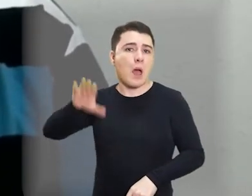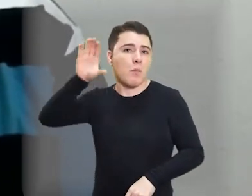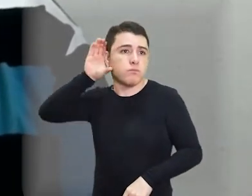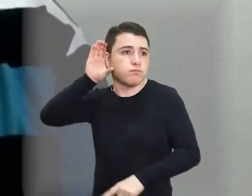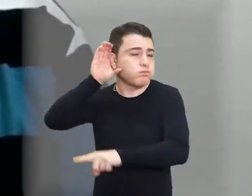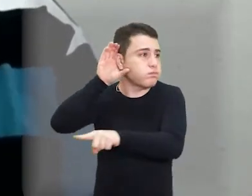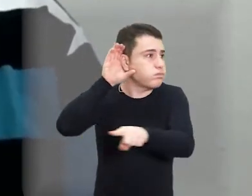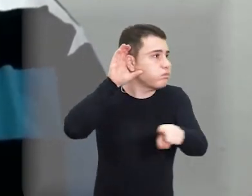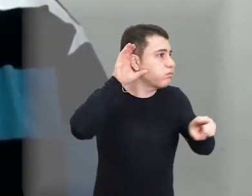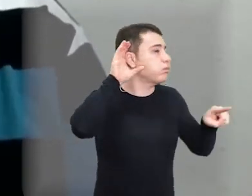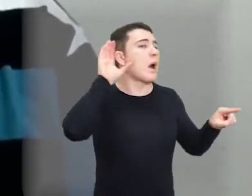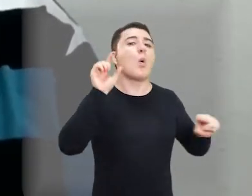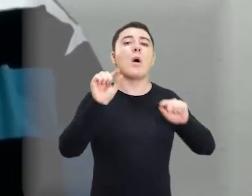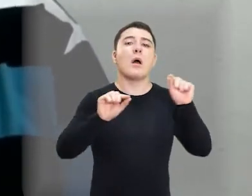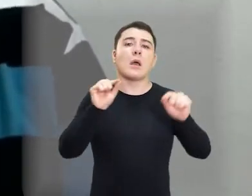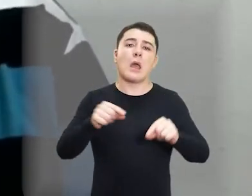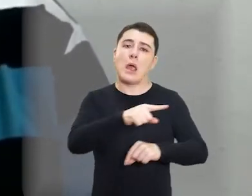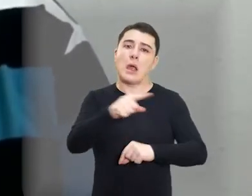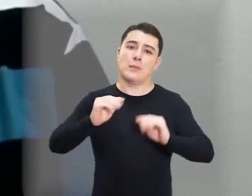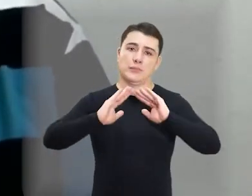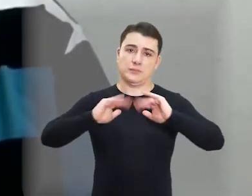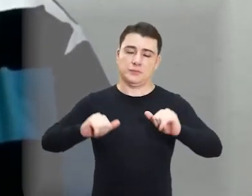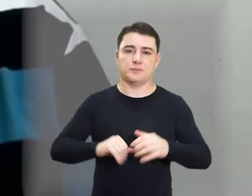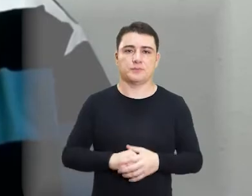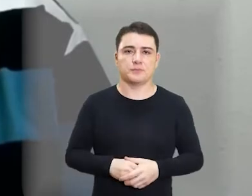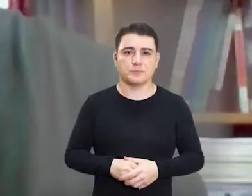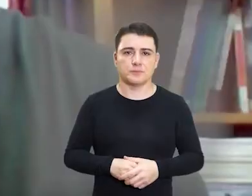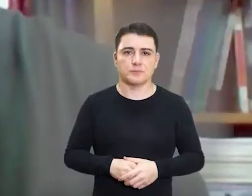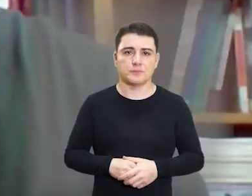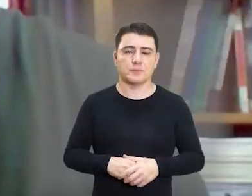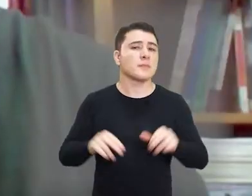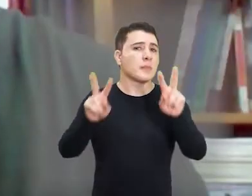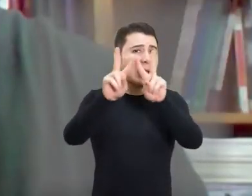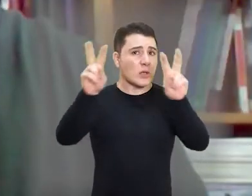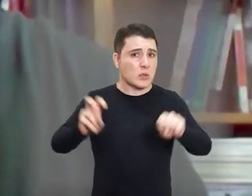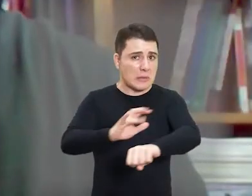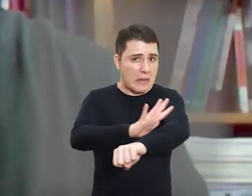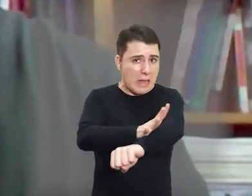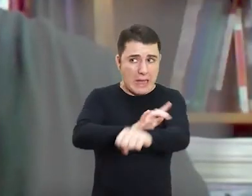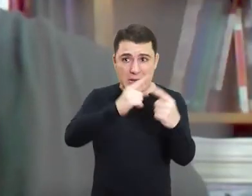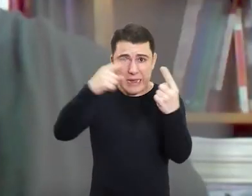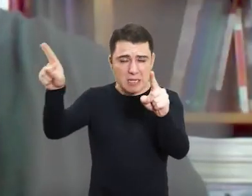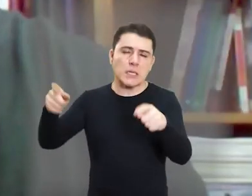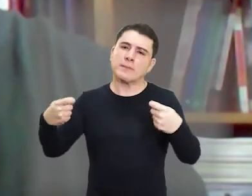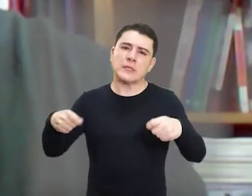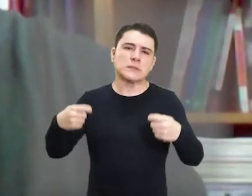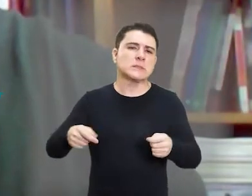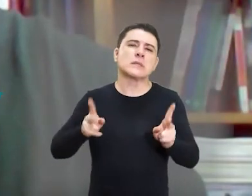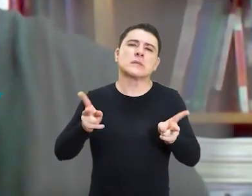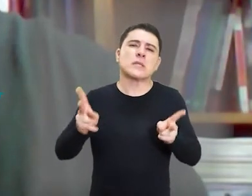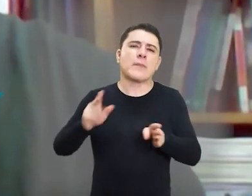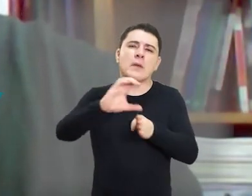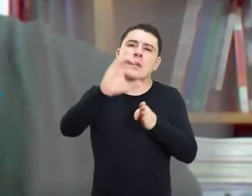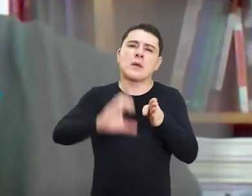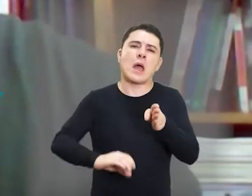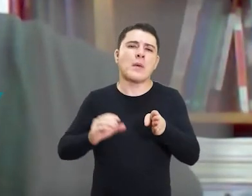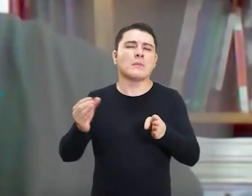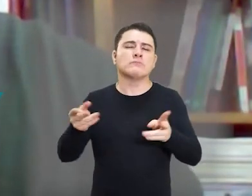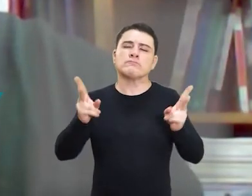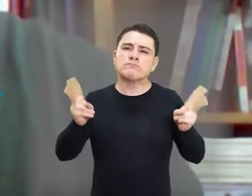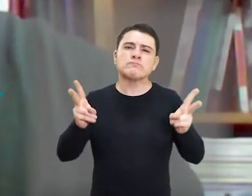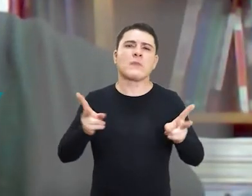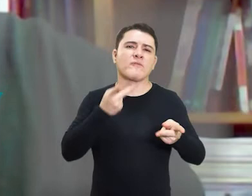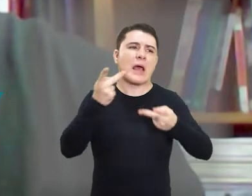ouvido mais amplo para as demandas que possam surgir. O debate antirracista ele tem que estar presente no dia a dia da Câmara